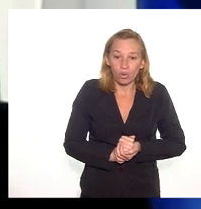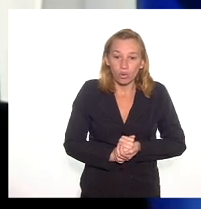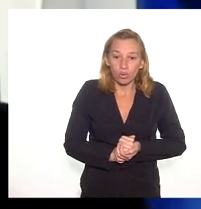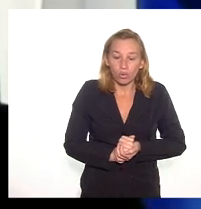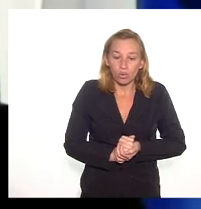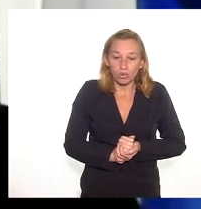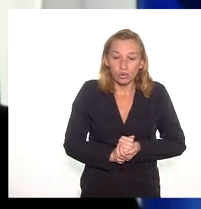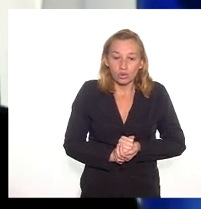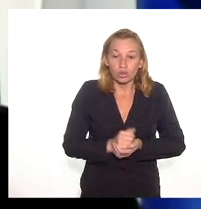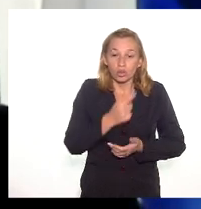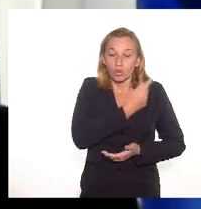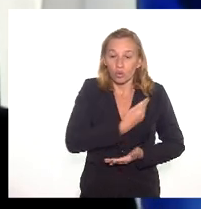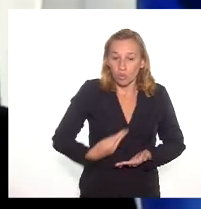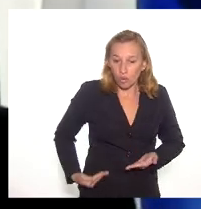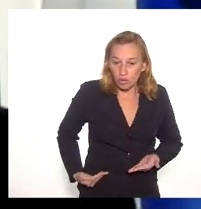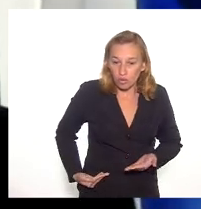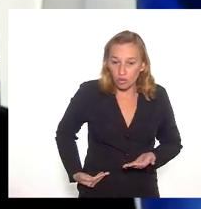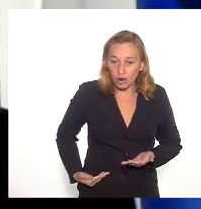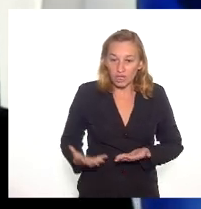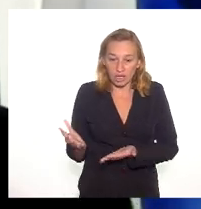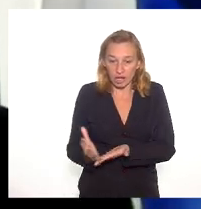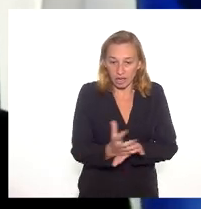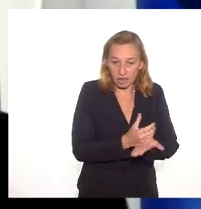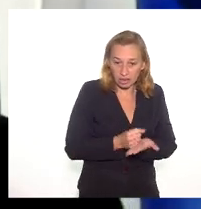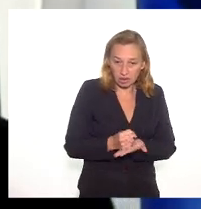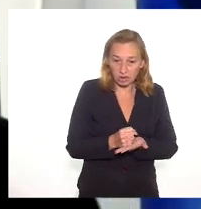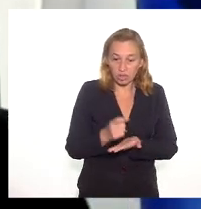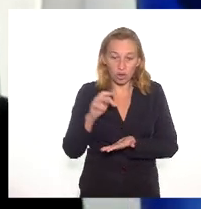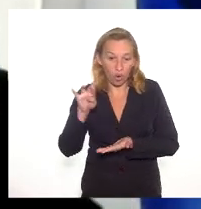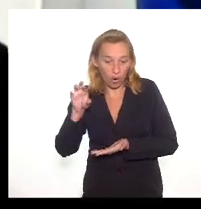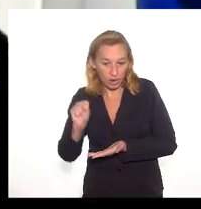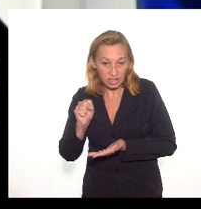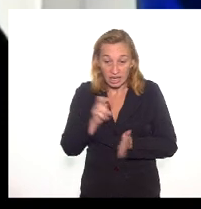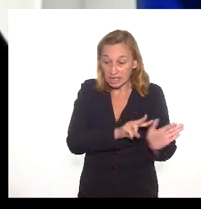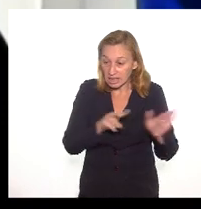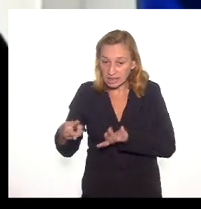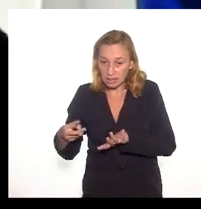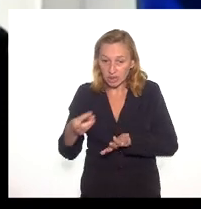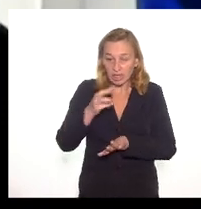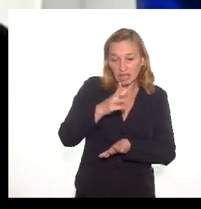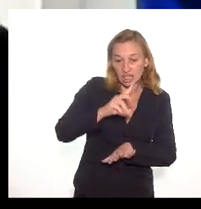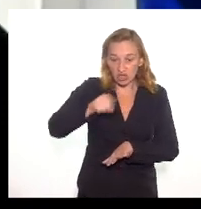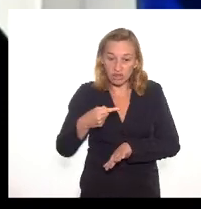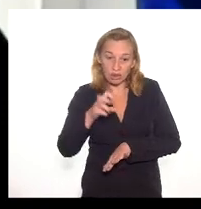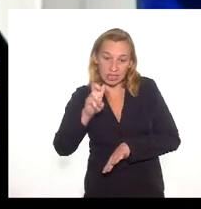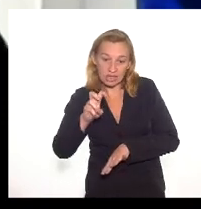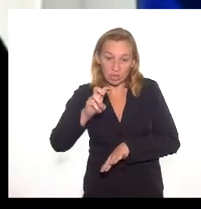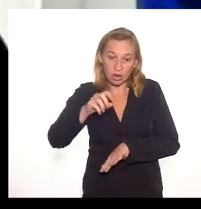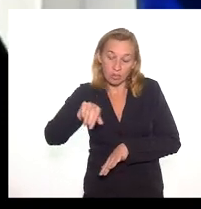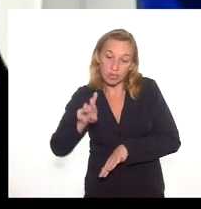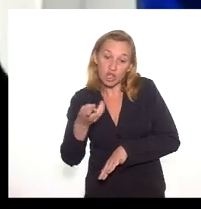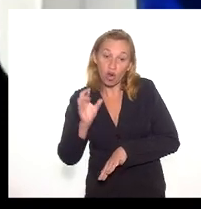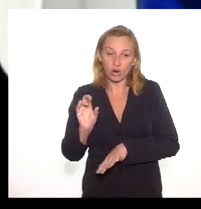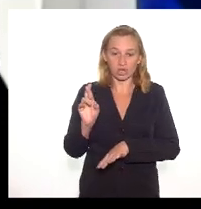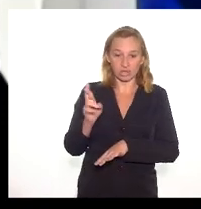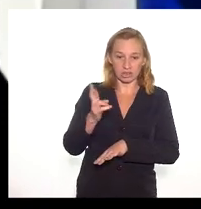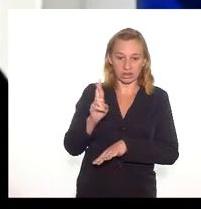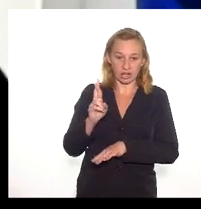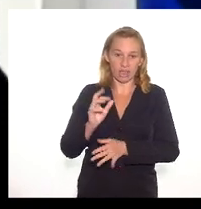O governo arrecadou de participação especial e royalties, essa semana, 3,5 bilhões de